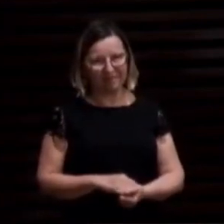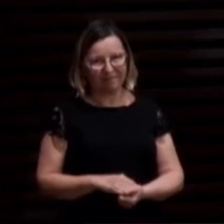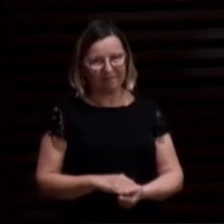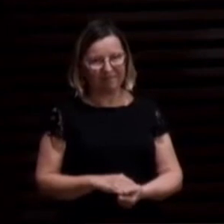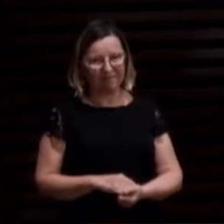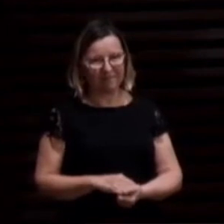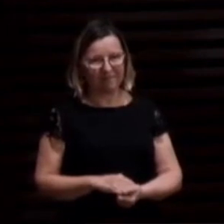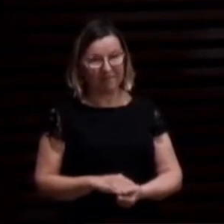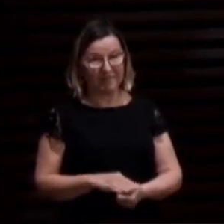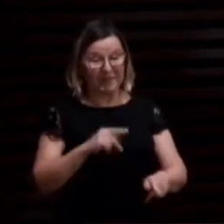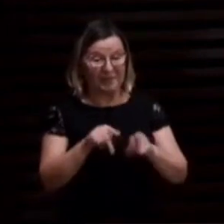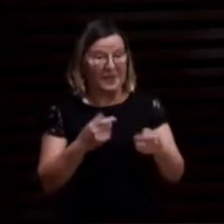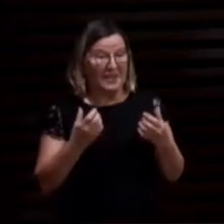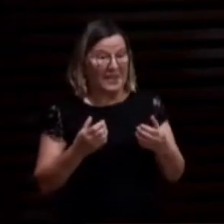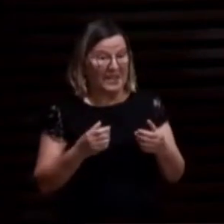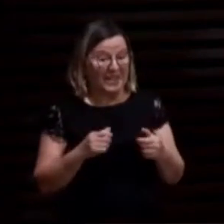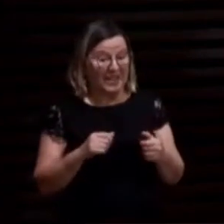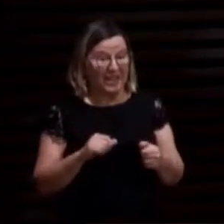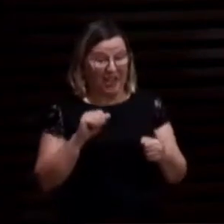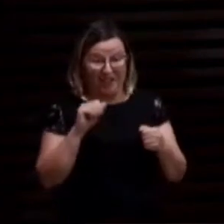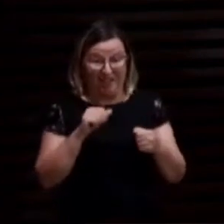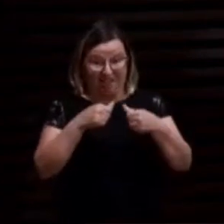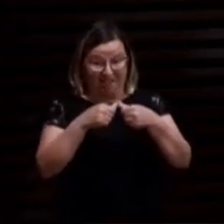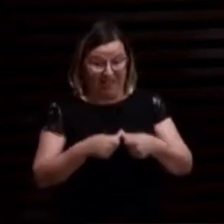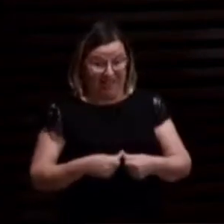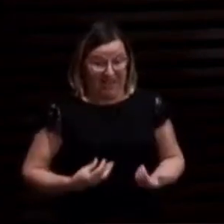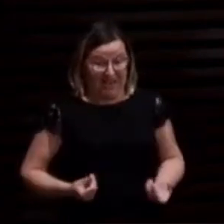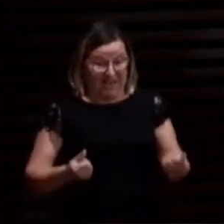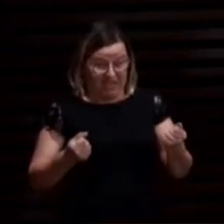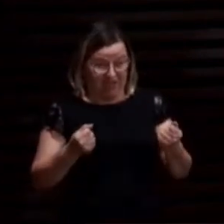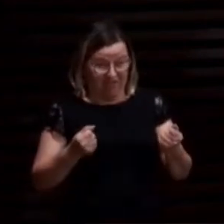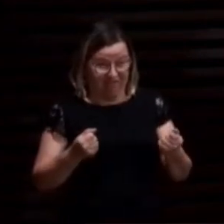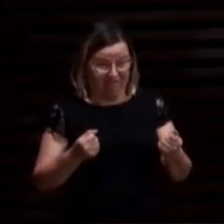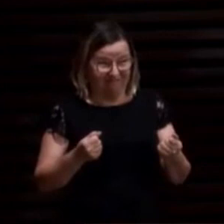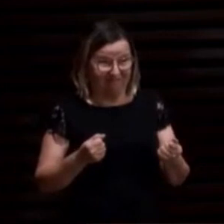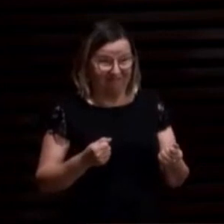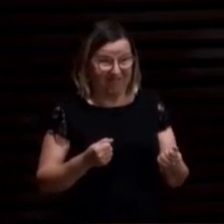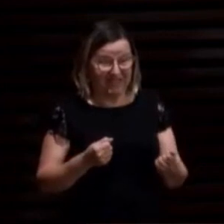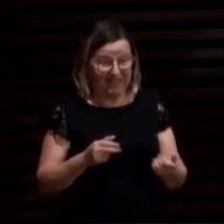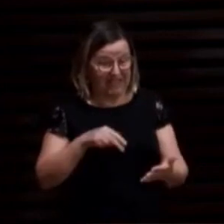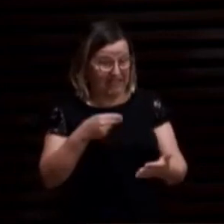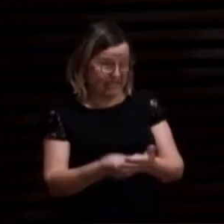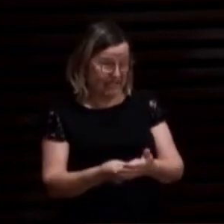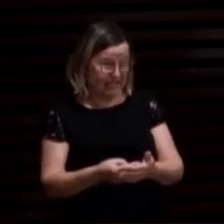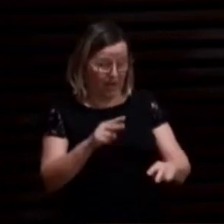Aqueles que querem ficar ricos, diz a Bíblia, eles caem em tentações e ciladas